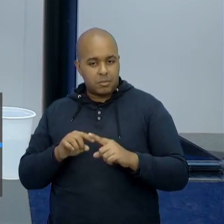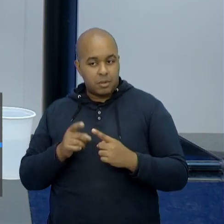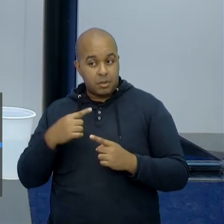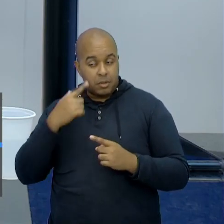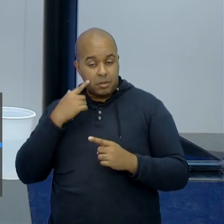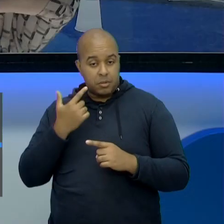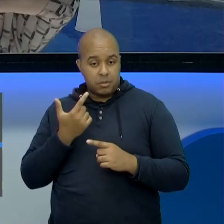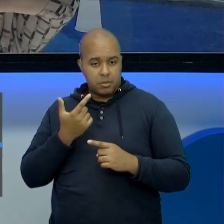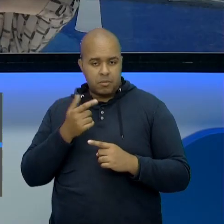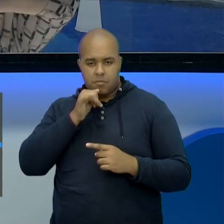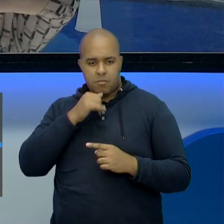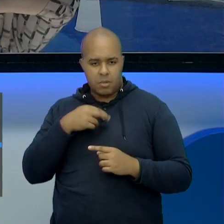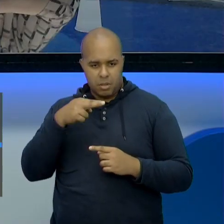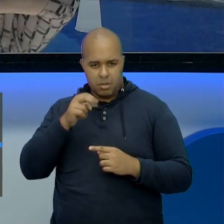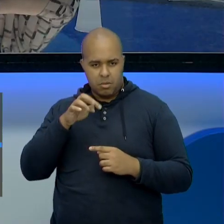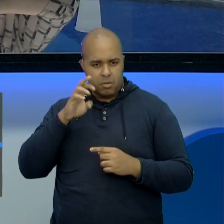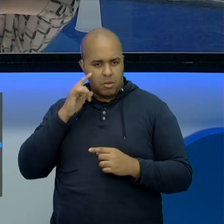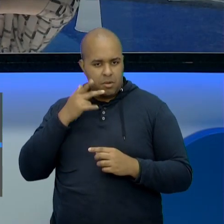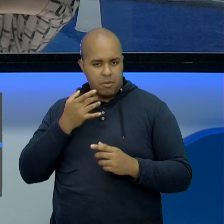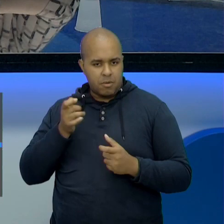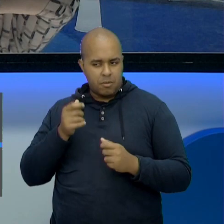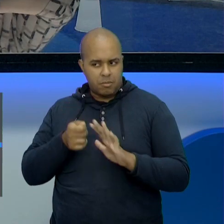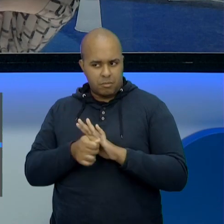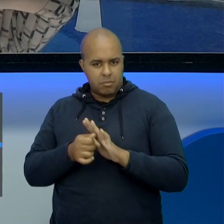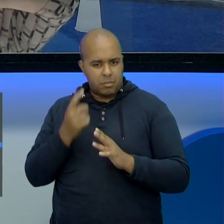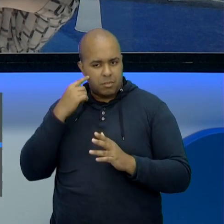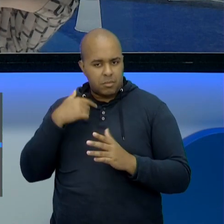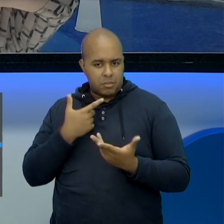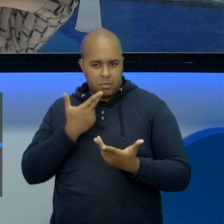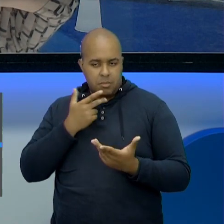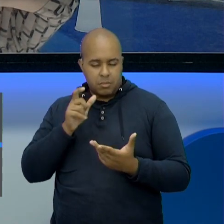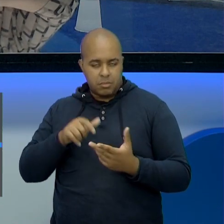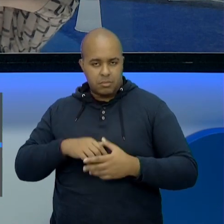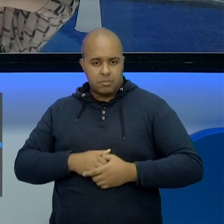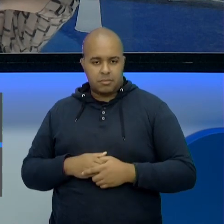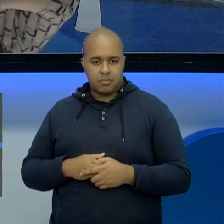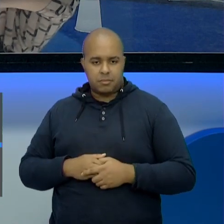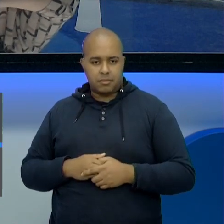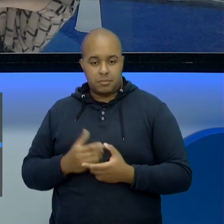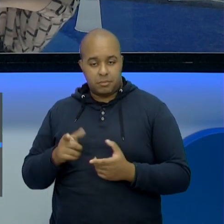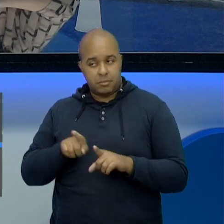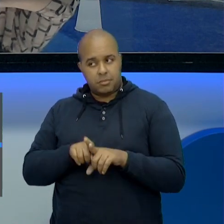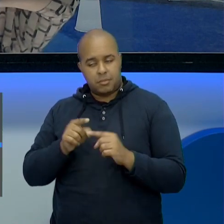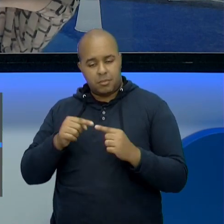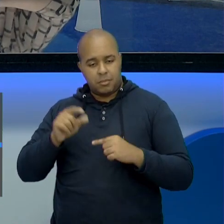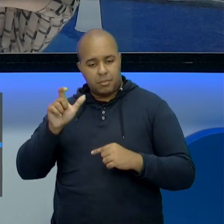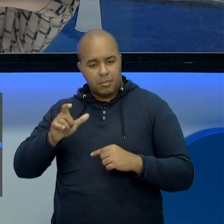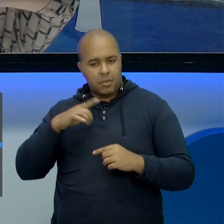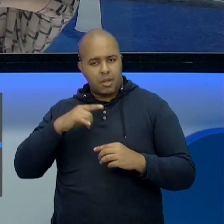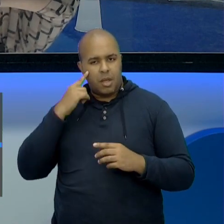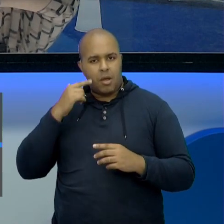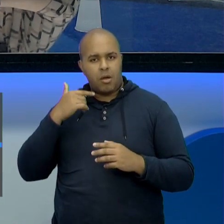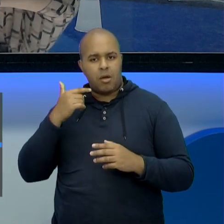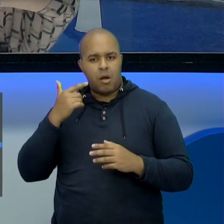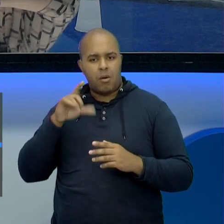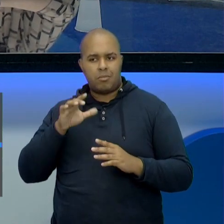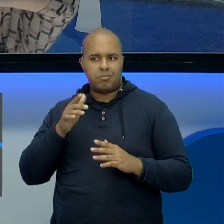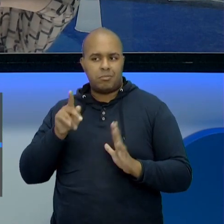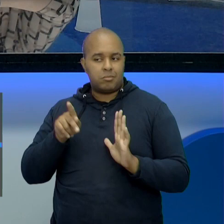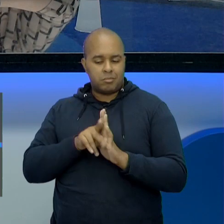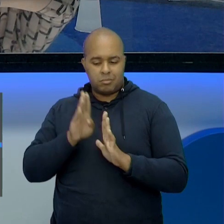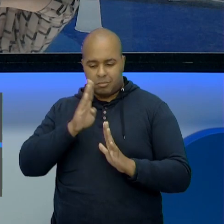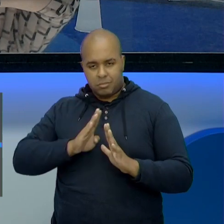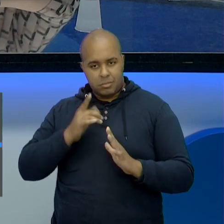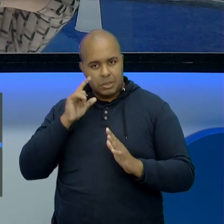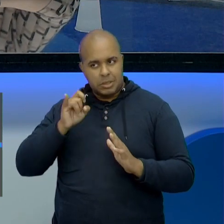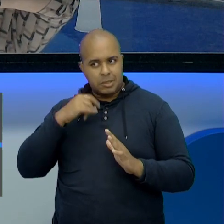mês a Noruega também falou que ia voltar os investimentos isso. Aqui. E fora isso, tem também no próprio Brasil,